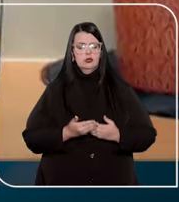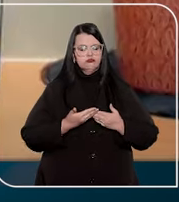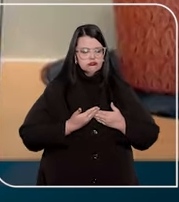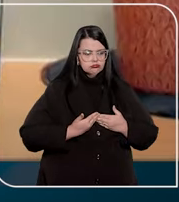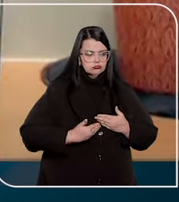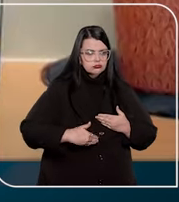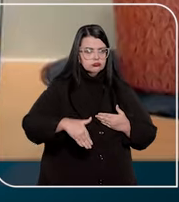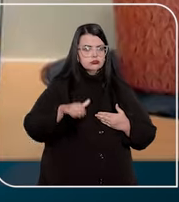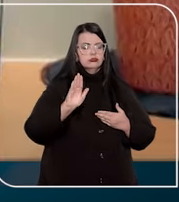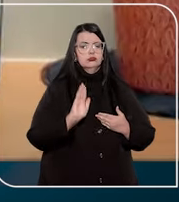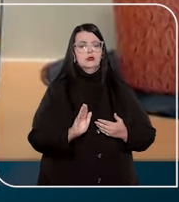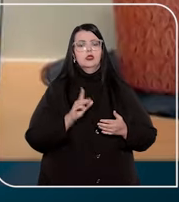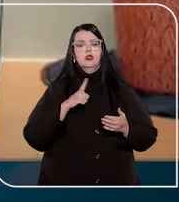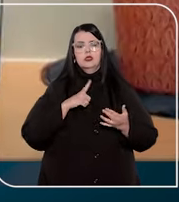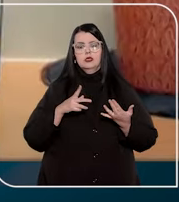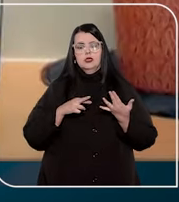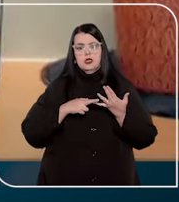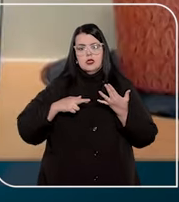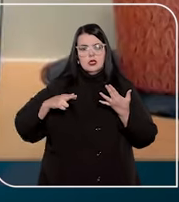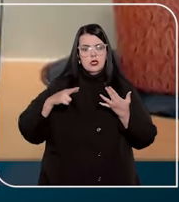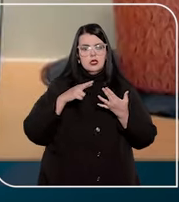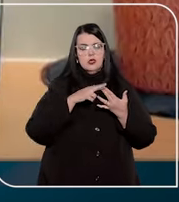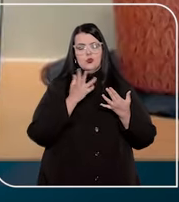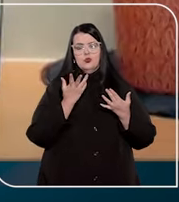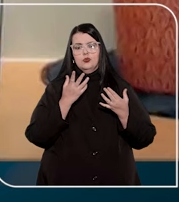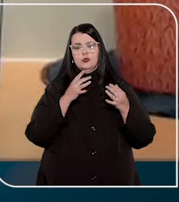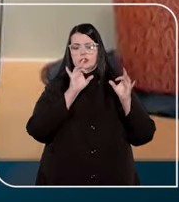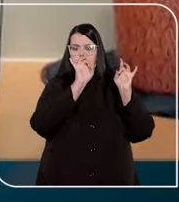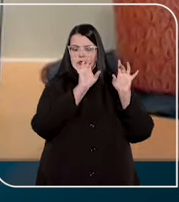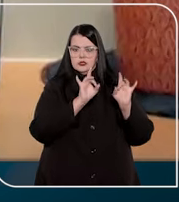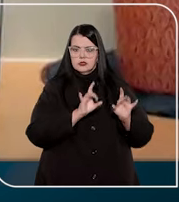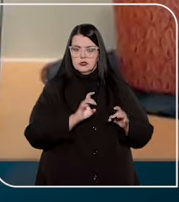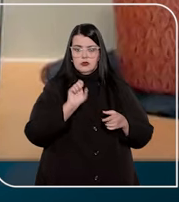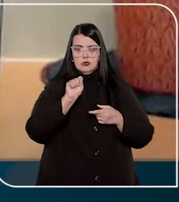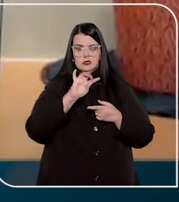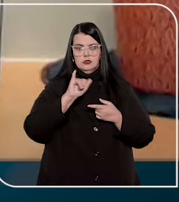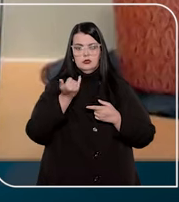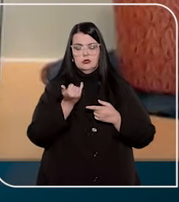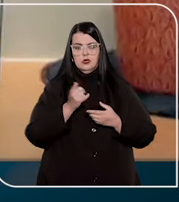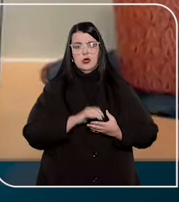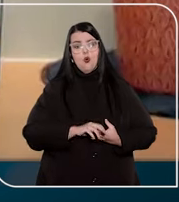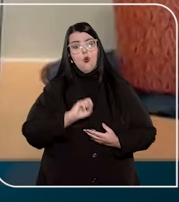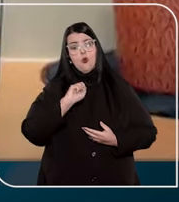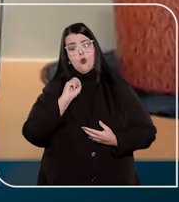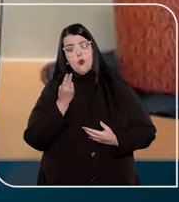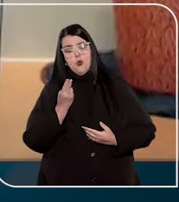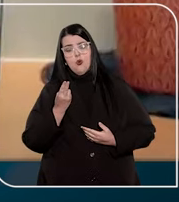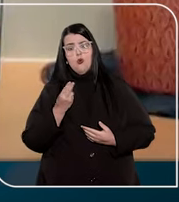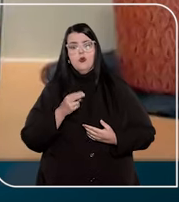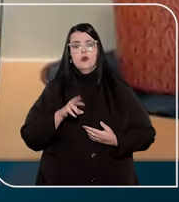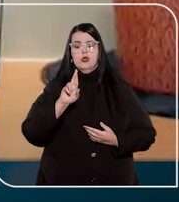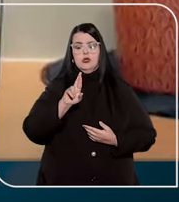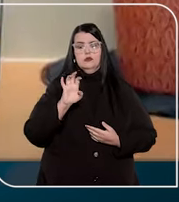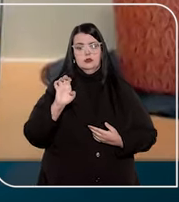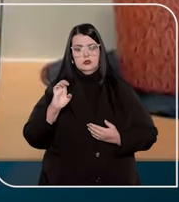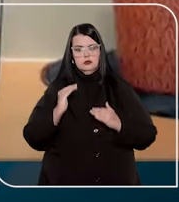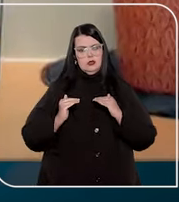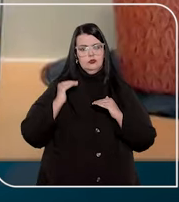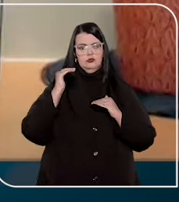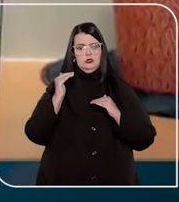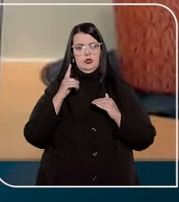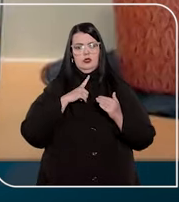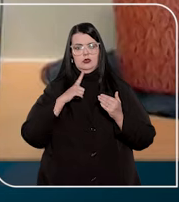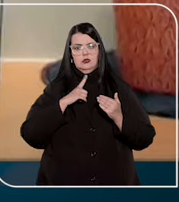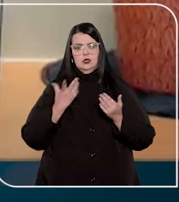de interposição do recurso especial para o STJ ou o recurso extraordinário para o STF, que são